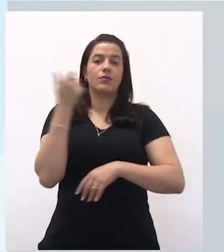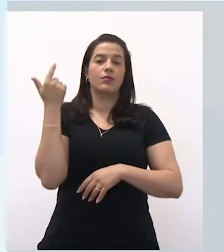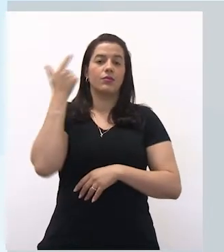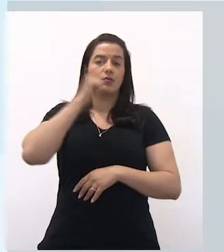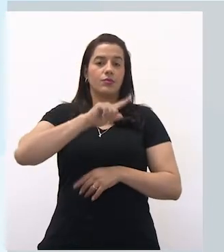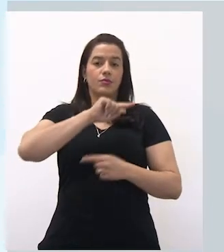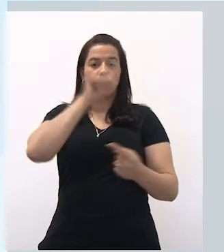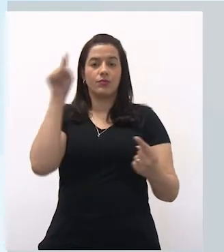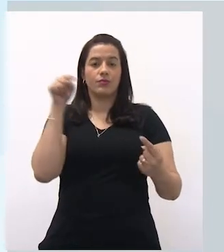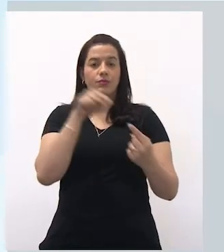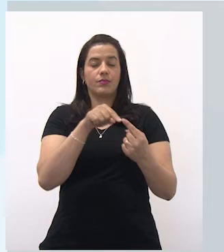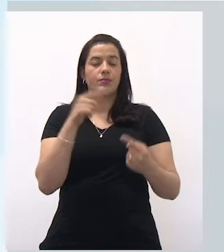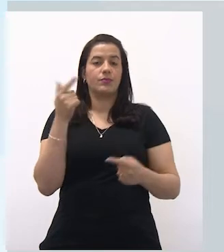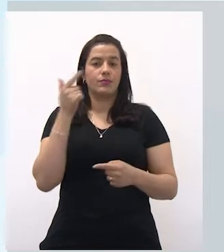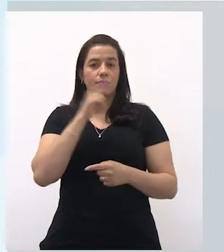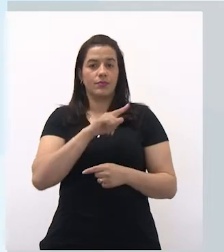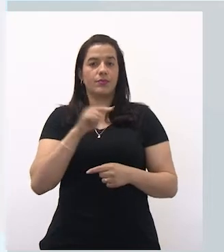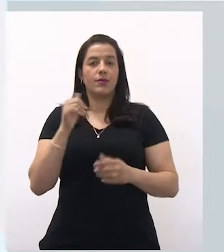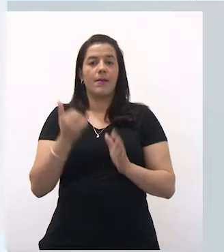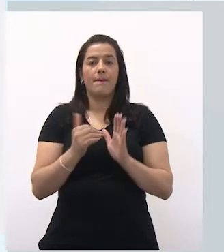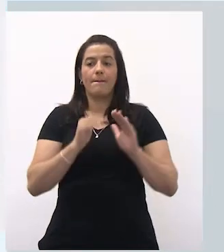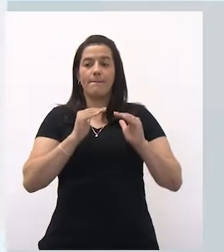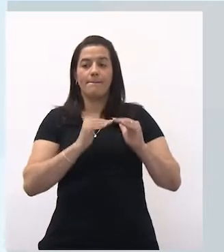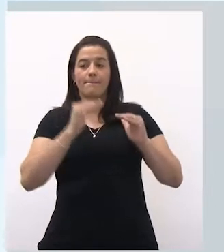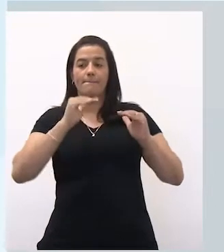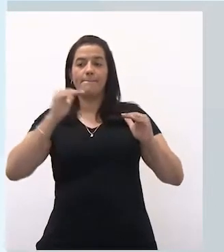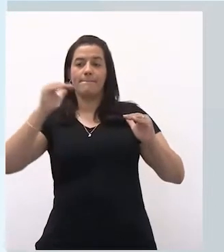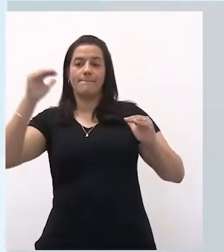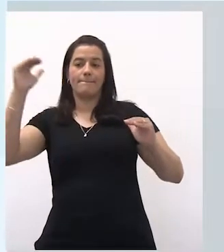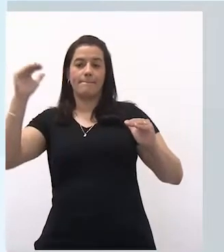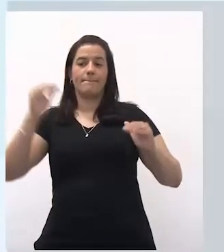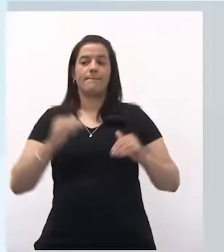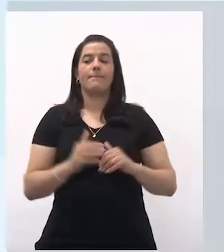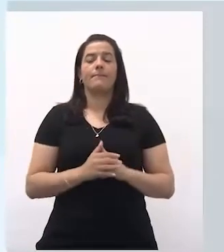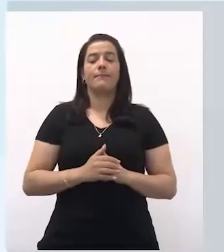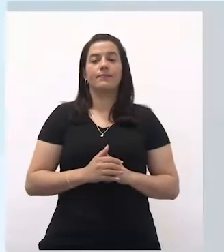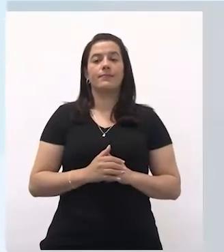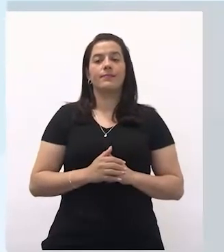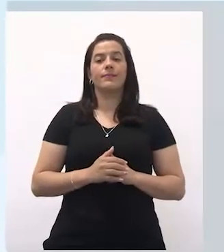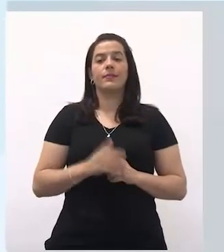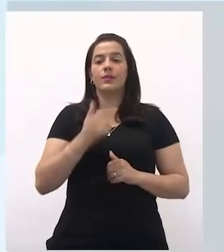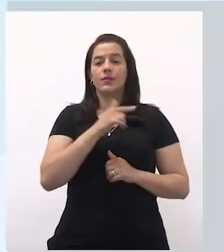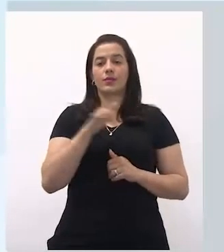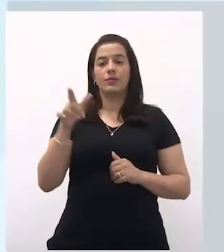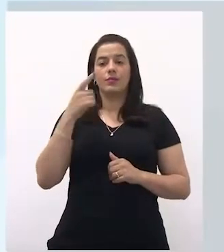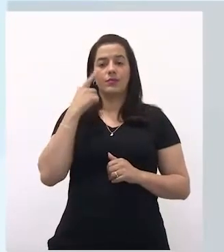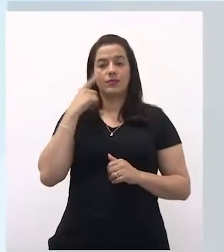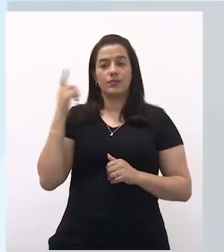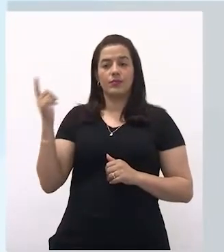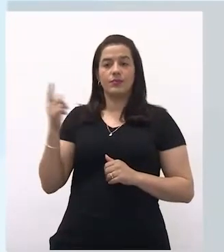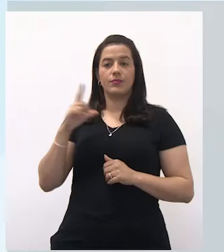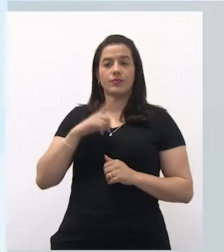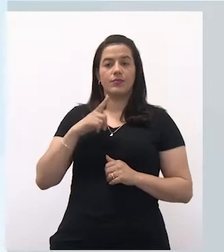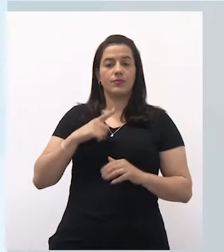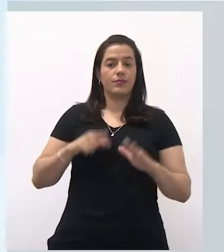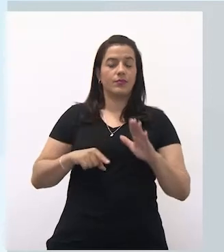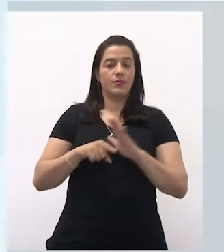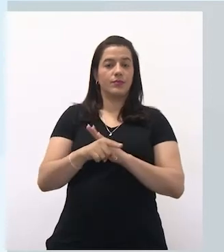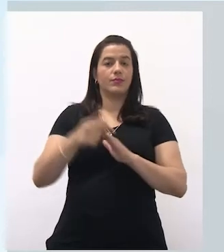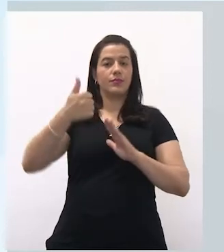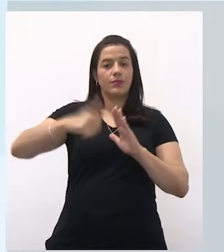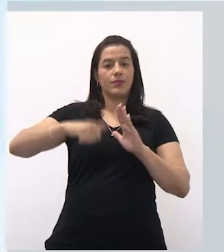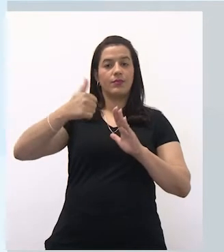no objetivo, mais sobe o nível. No próximo slide, a gente tem um exemplo de um item que avalia